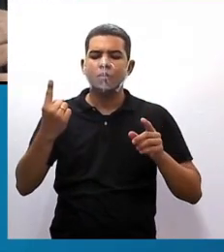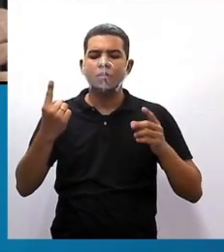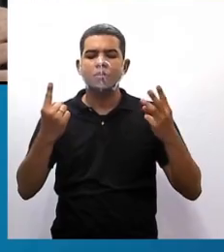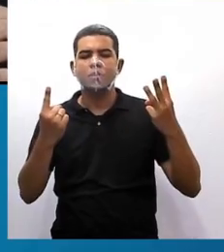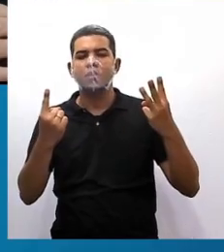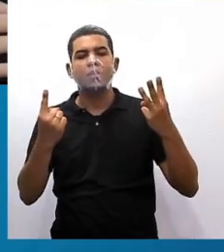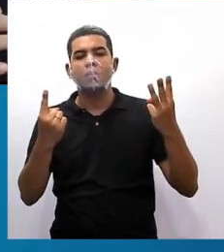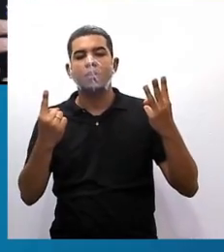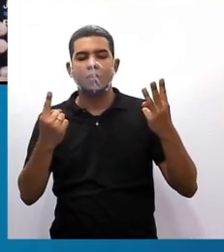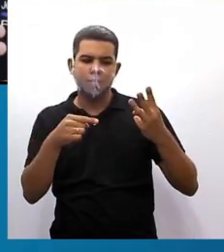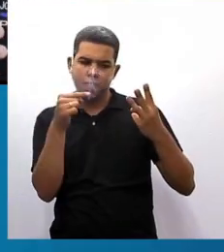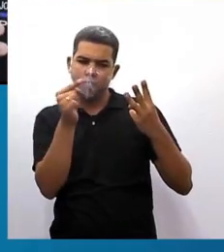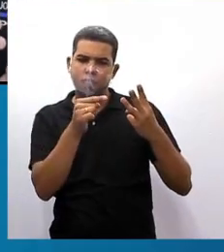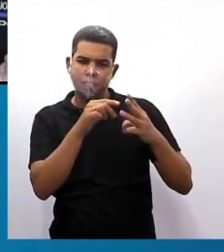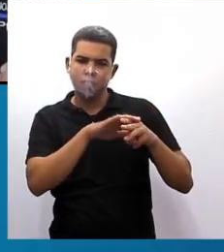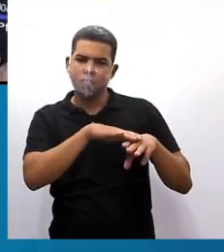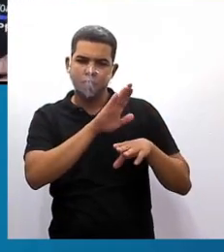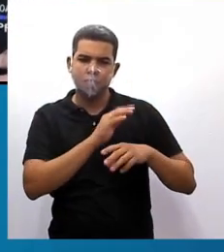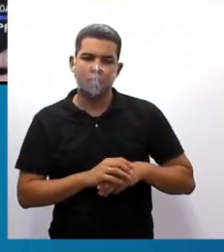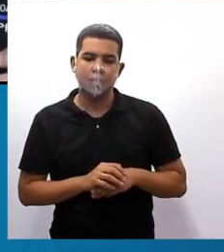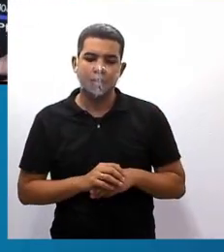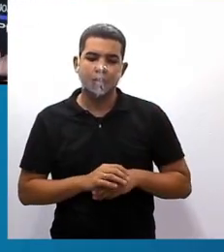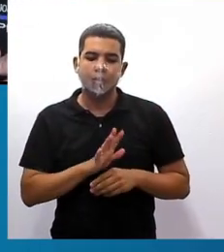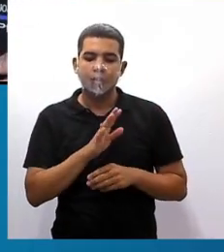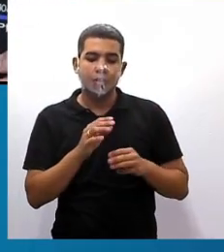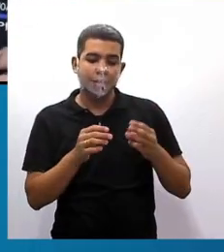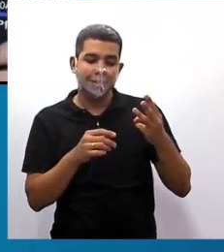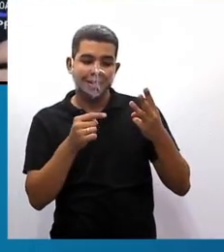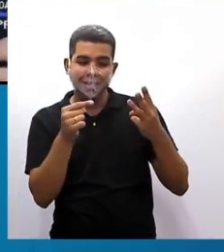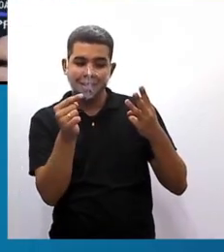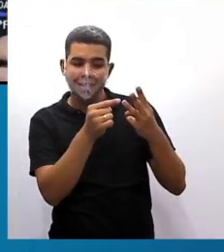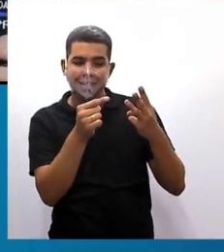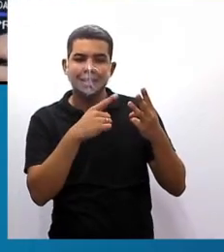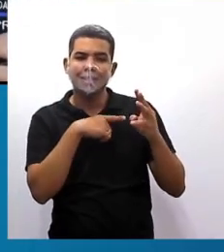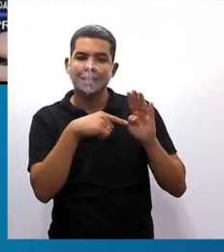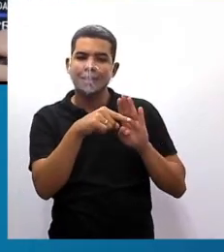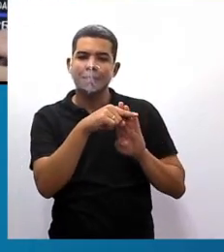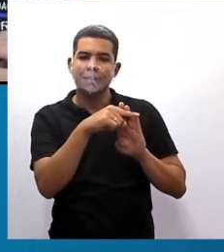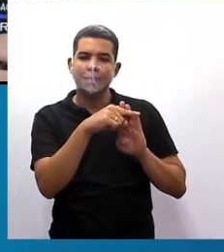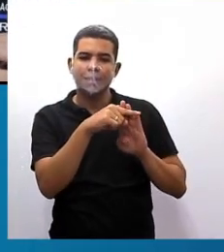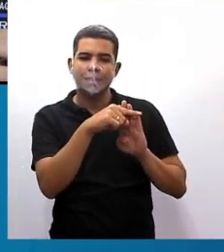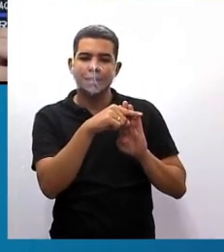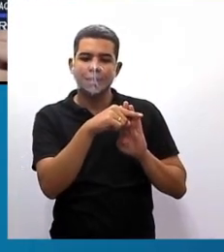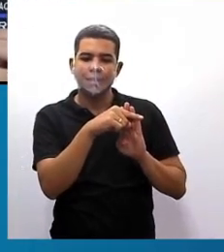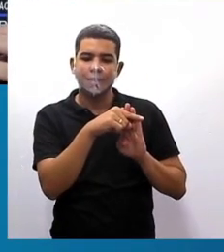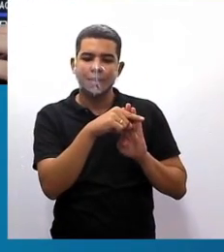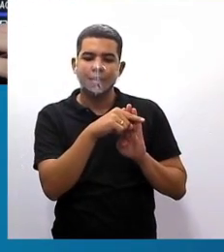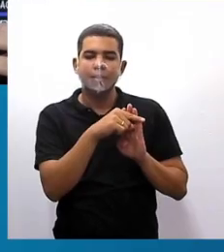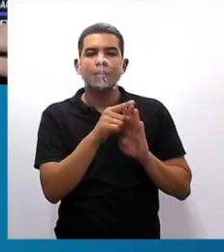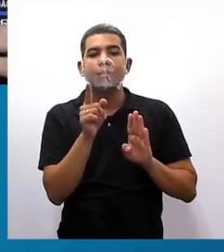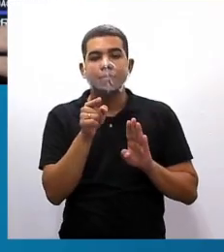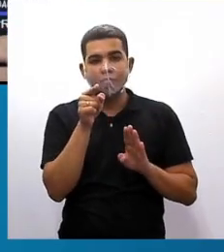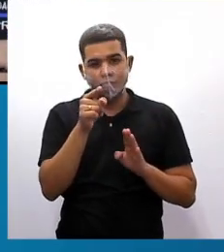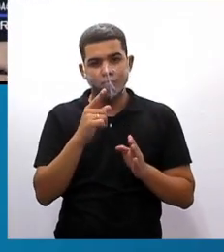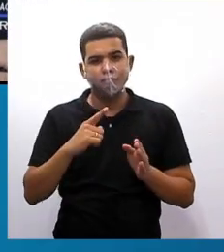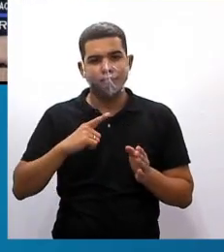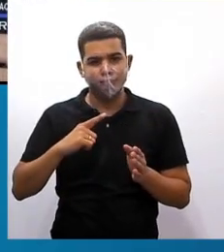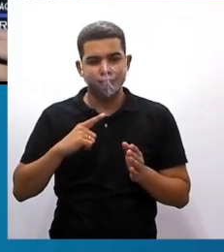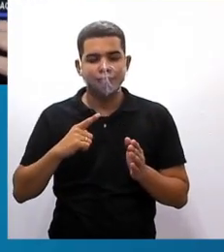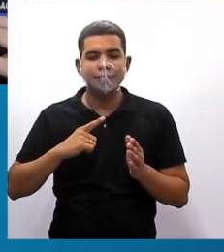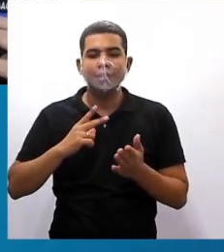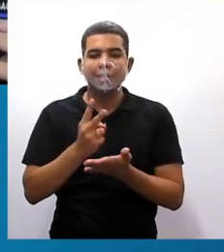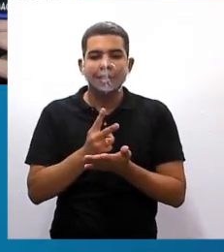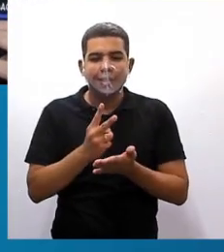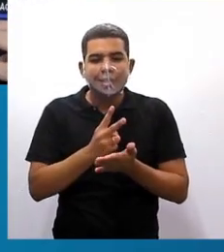do que 1. Só que o detalhe é que o 3 tem o sinal de menos. Então, quando for resolver isso, continua devendo,